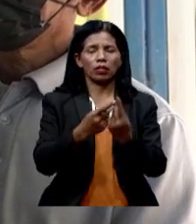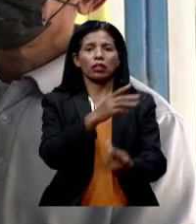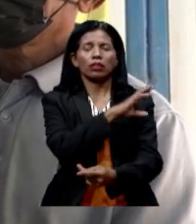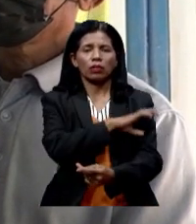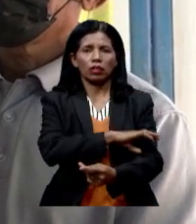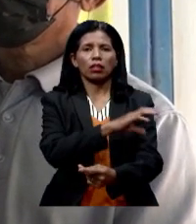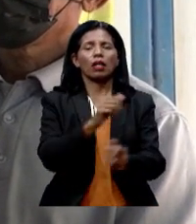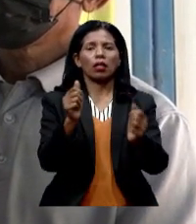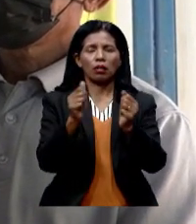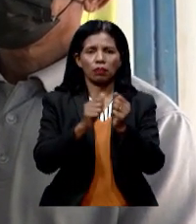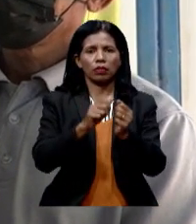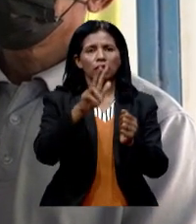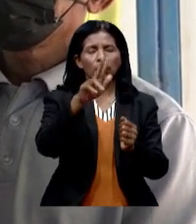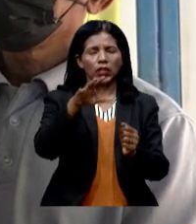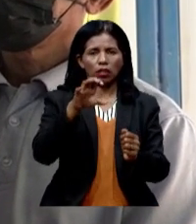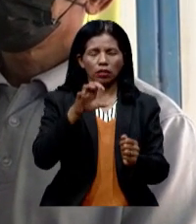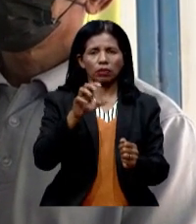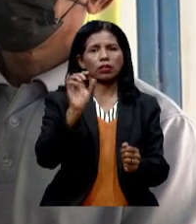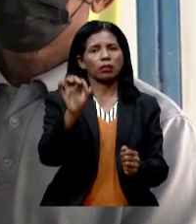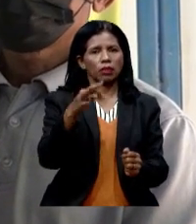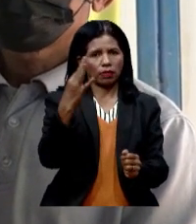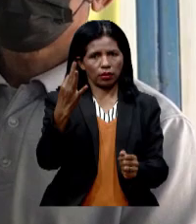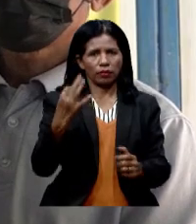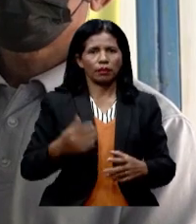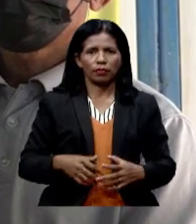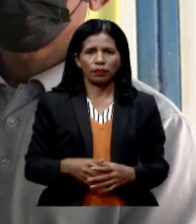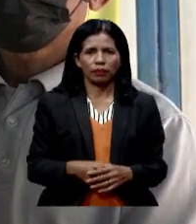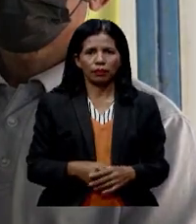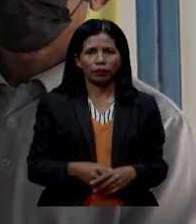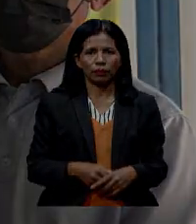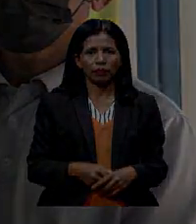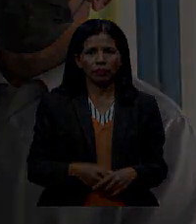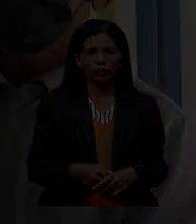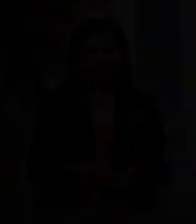hamutu katus tolu sanulu resensia. Dulce da Costa e Xamiro Santos, GMN.